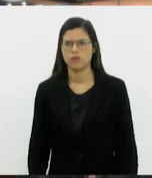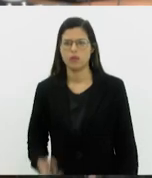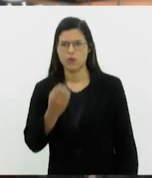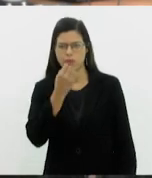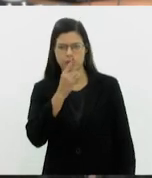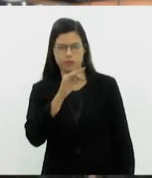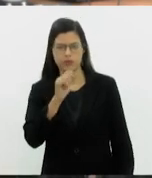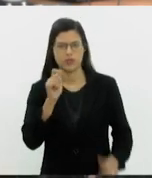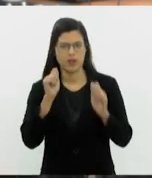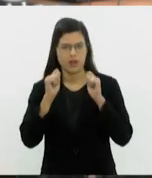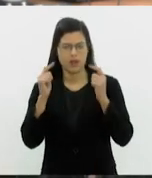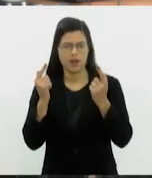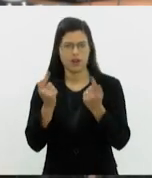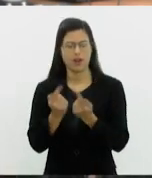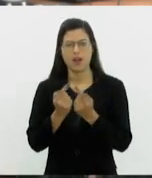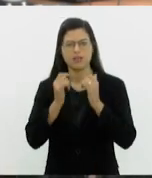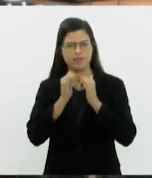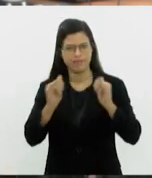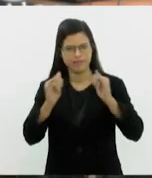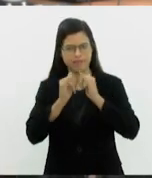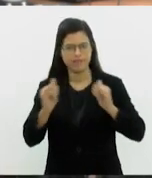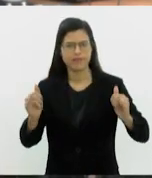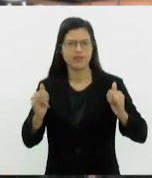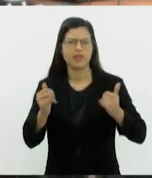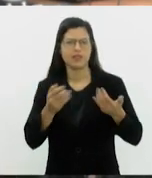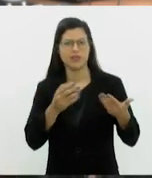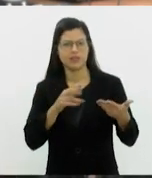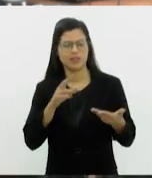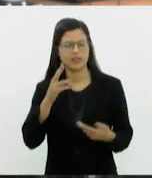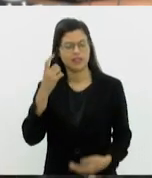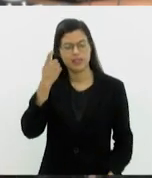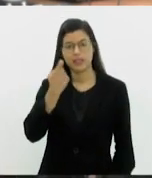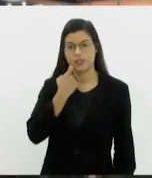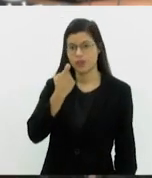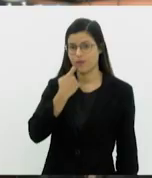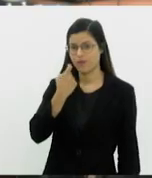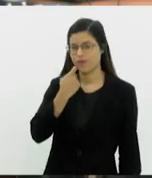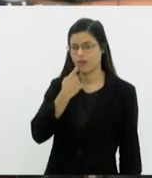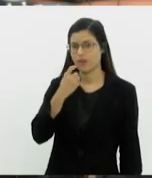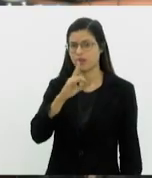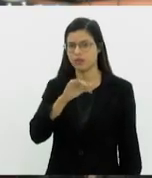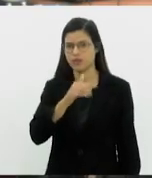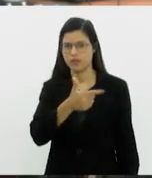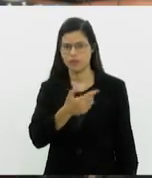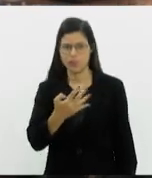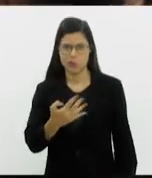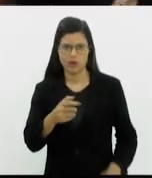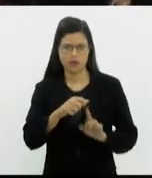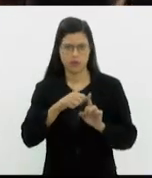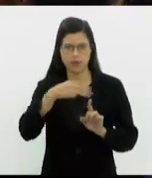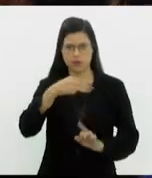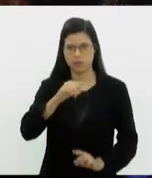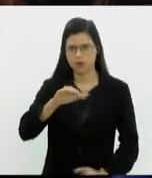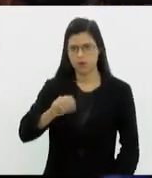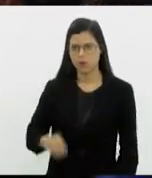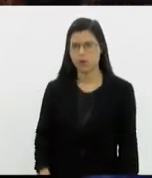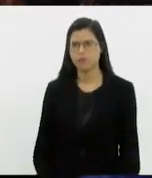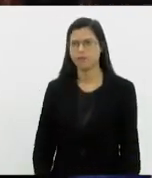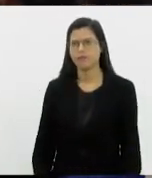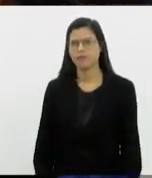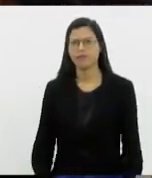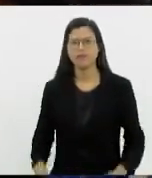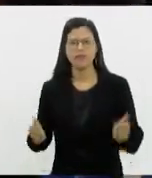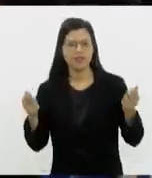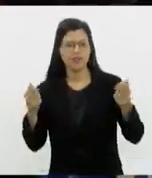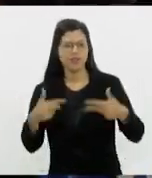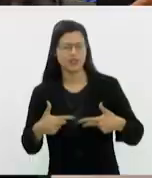O Bom Dia Alerje traz os seguintes destaques nesta sexta-feira, 24 de maio. Batalha de